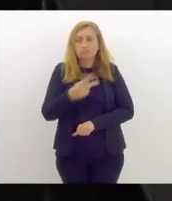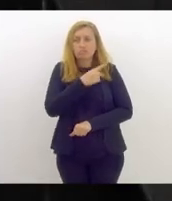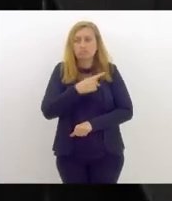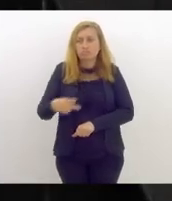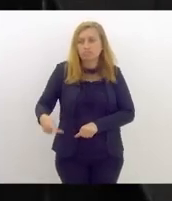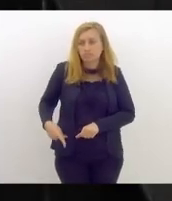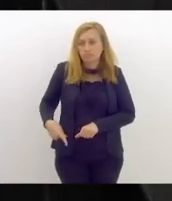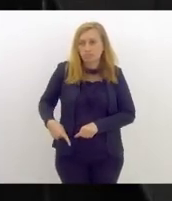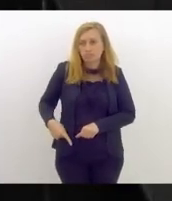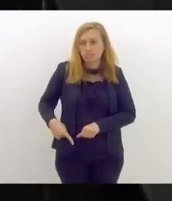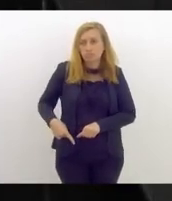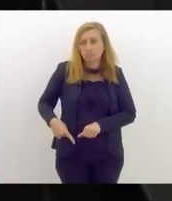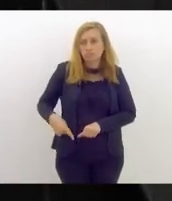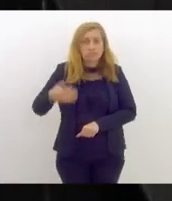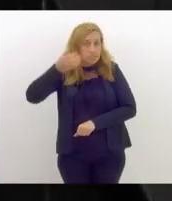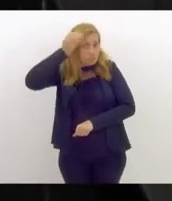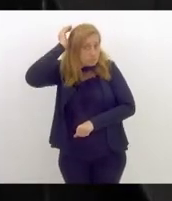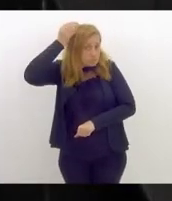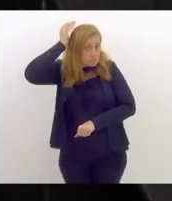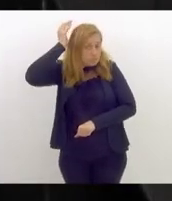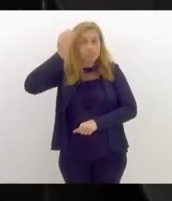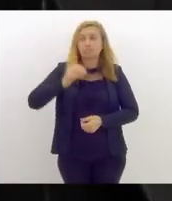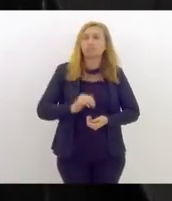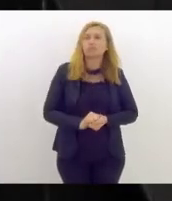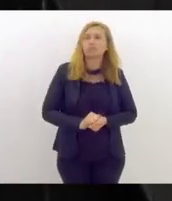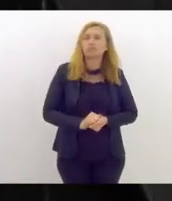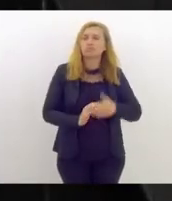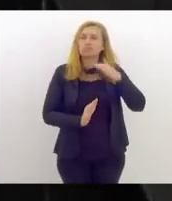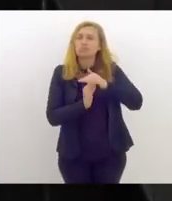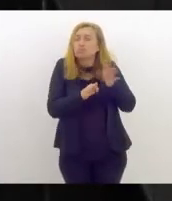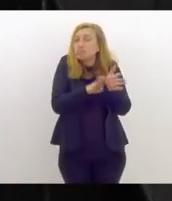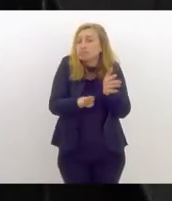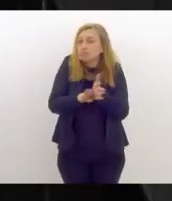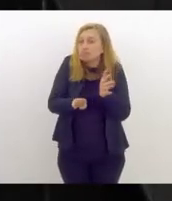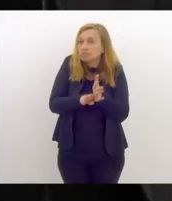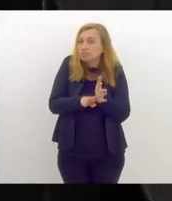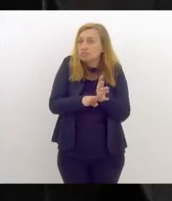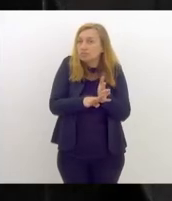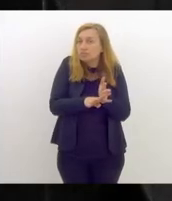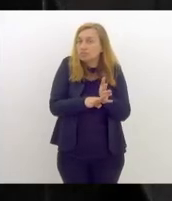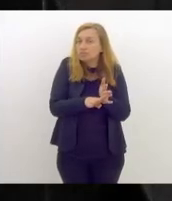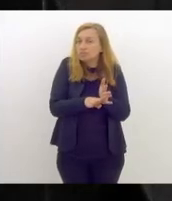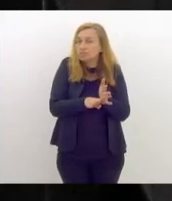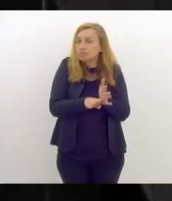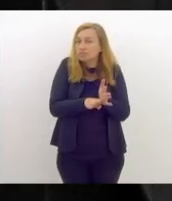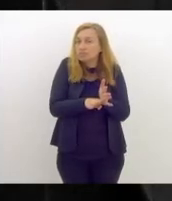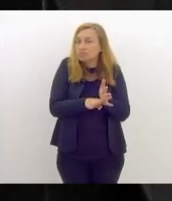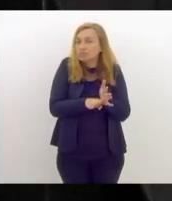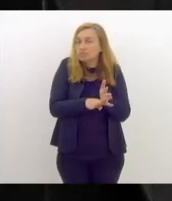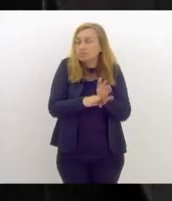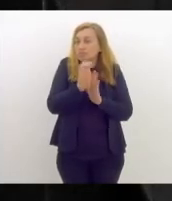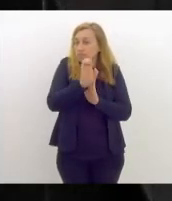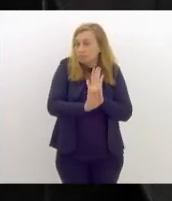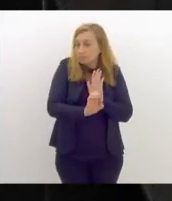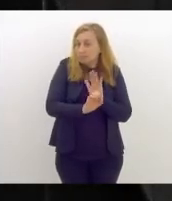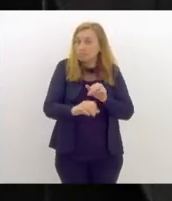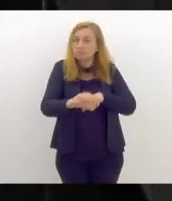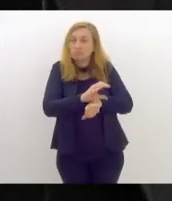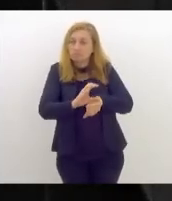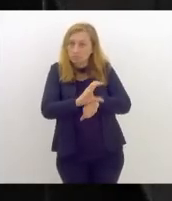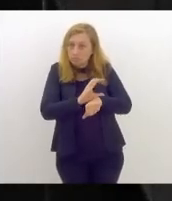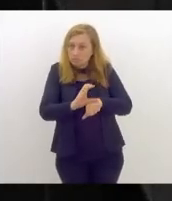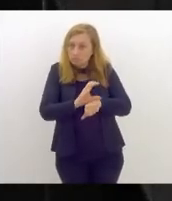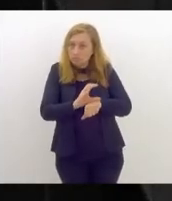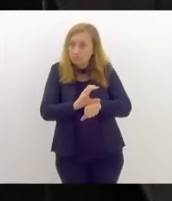golpista Michel Temer que bancou o teto de gastos como como emenda constitucional como dispositivo